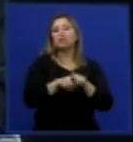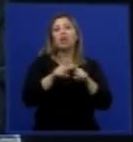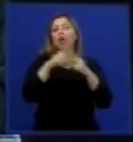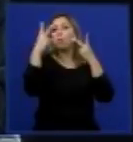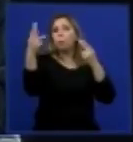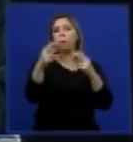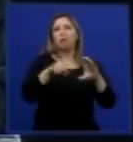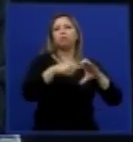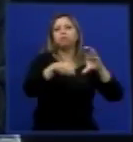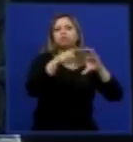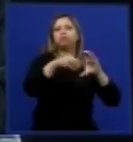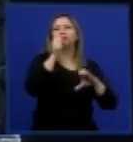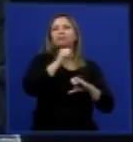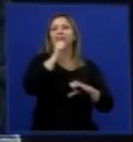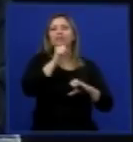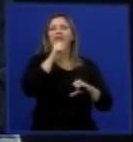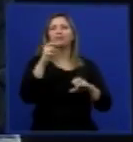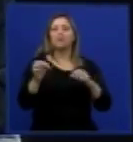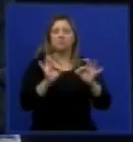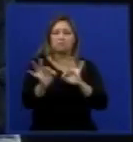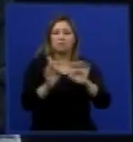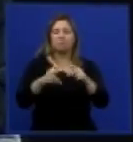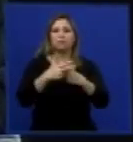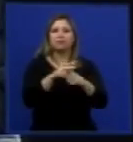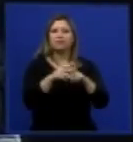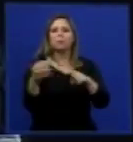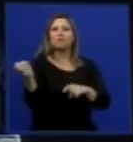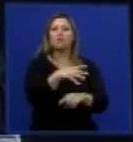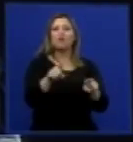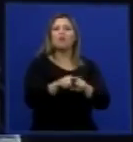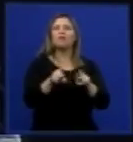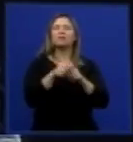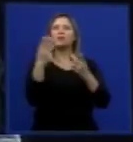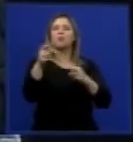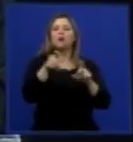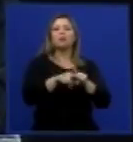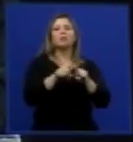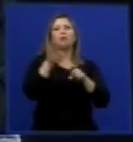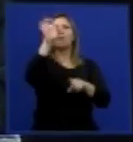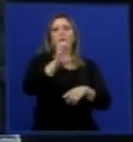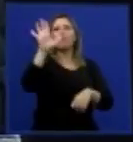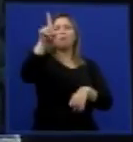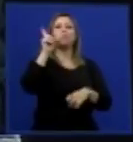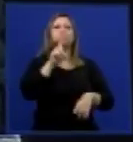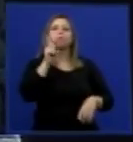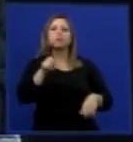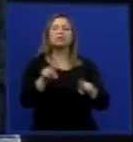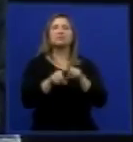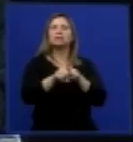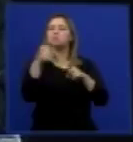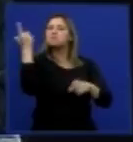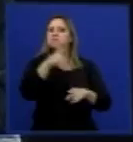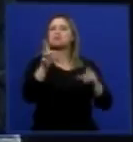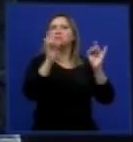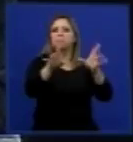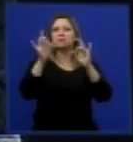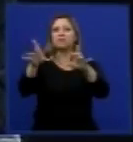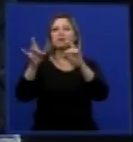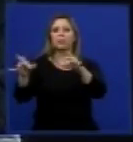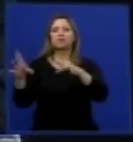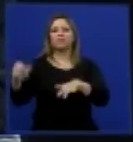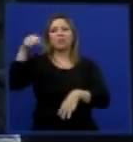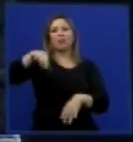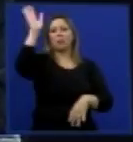dos pneus Como pode importar pneus usados para os Estados Unidos e a Europa com a mesma finalidade Nossa de reformá-los e vender e aqui Pretender